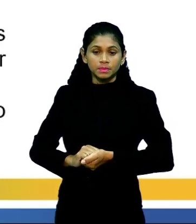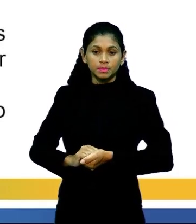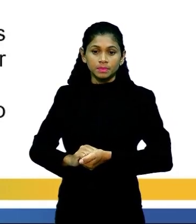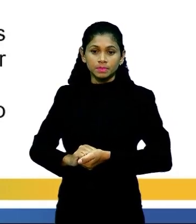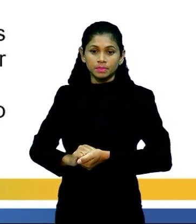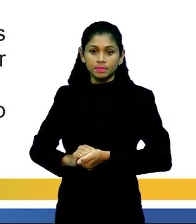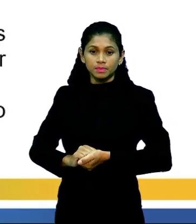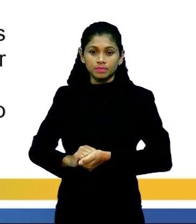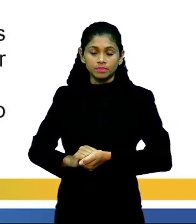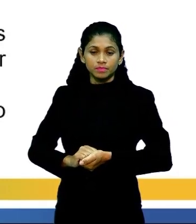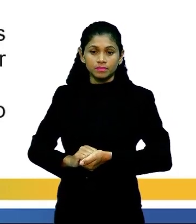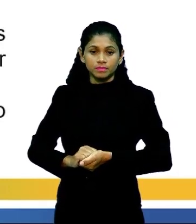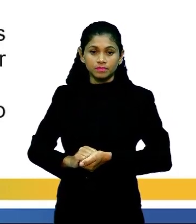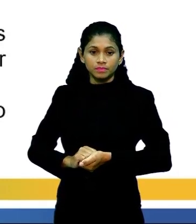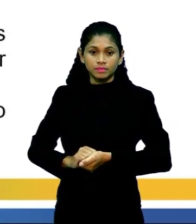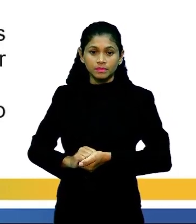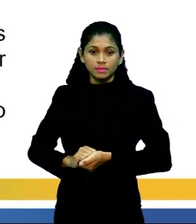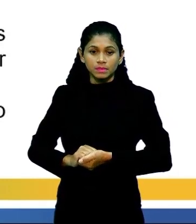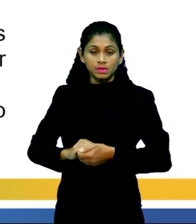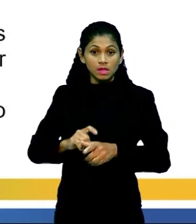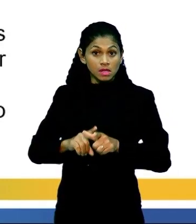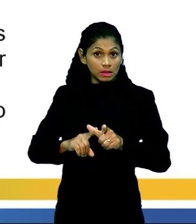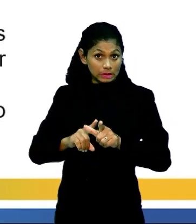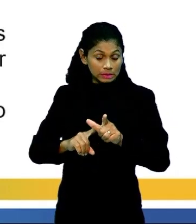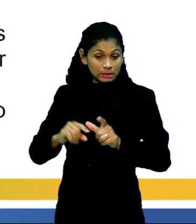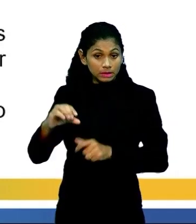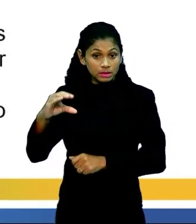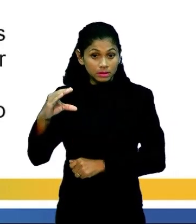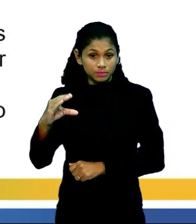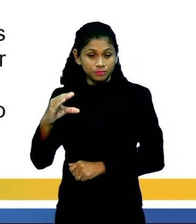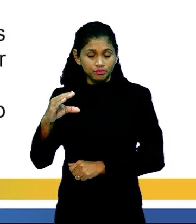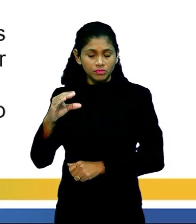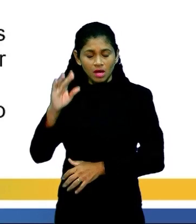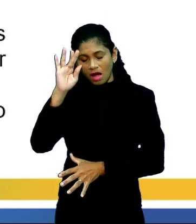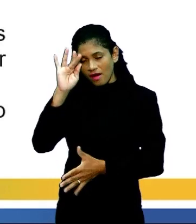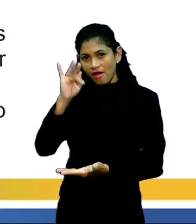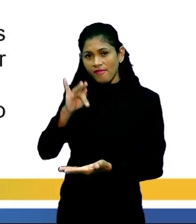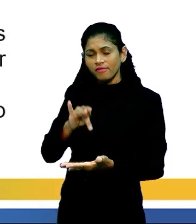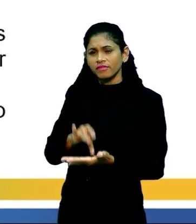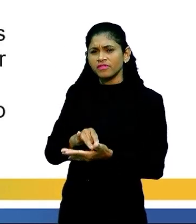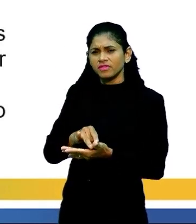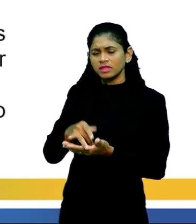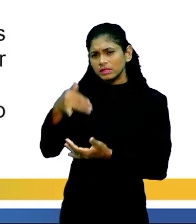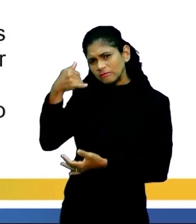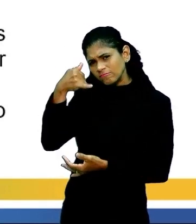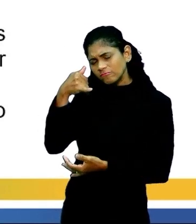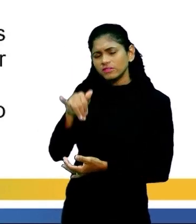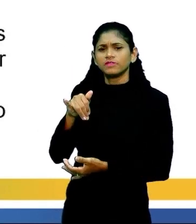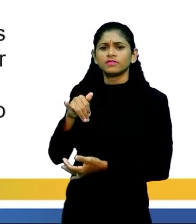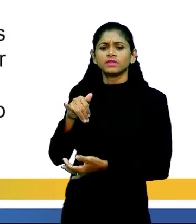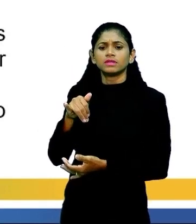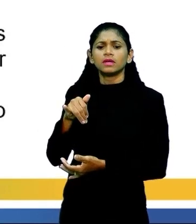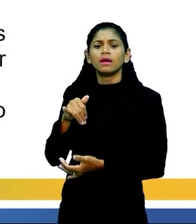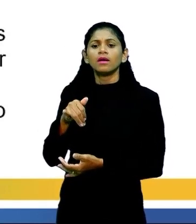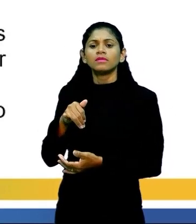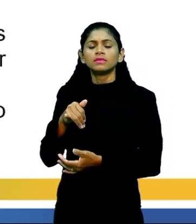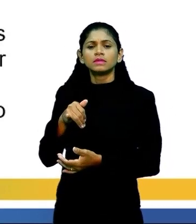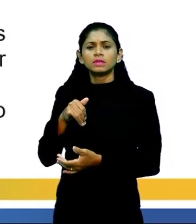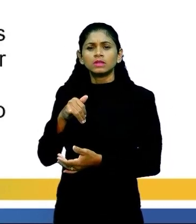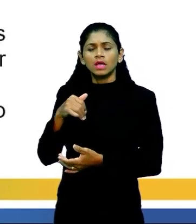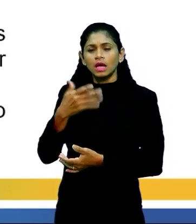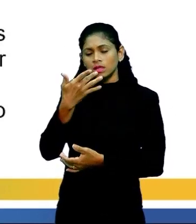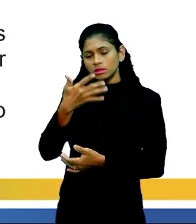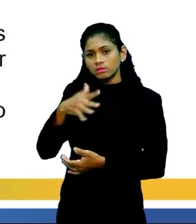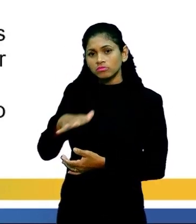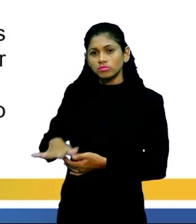pais impõem limites. Letra C. Afirma ser inevitável que as crianças consumistas